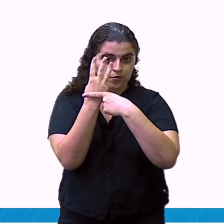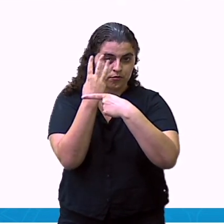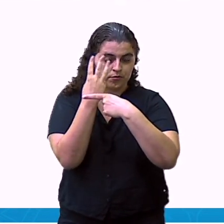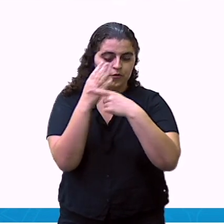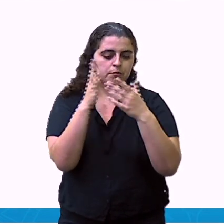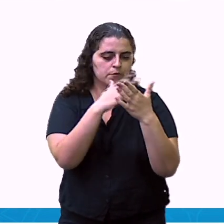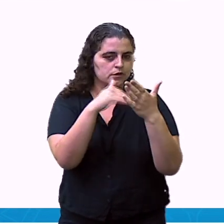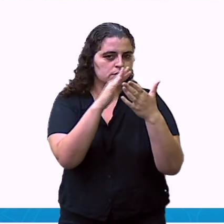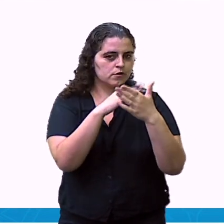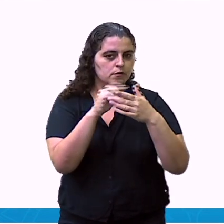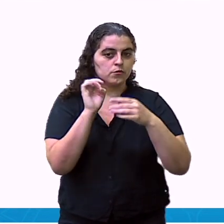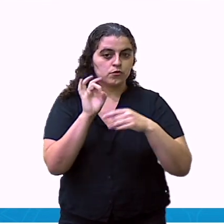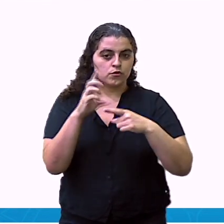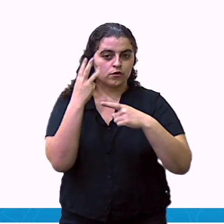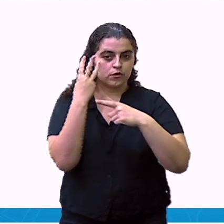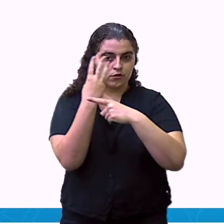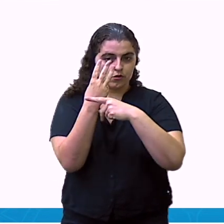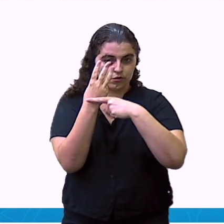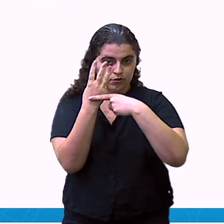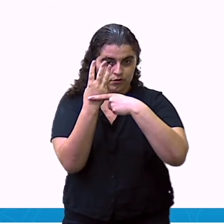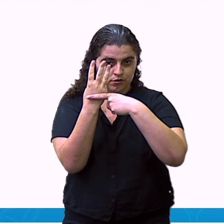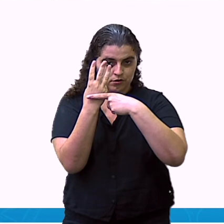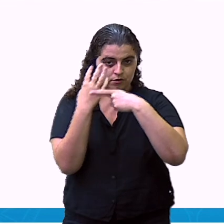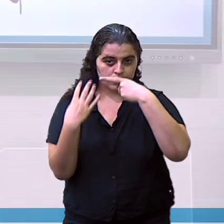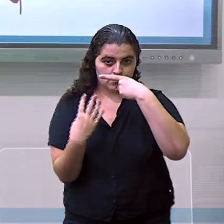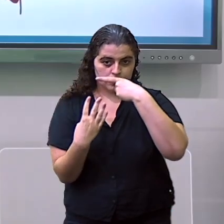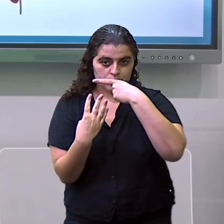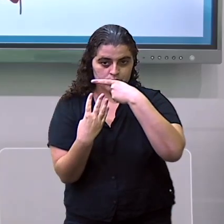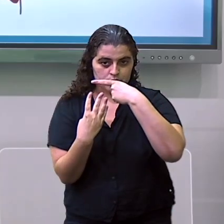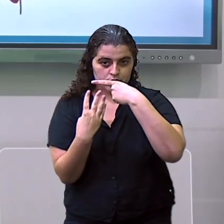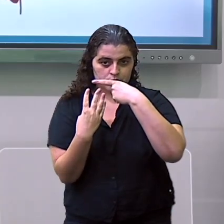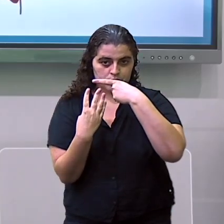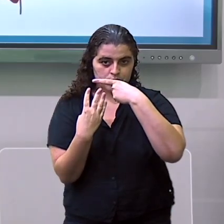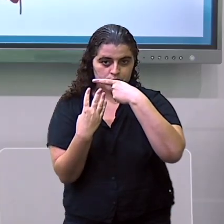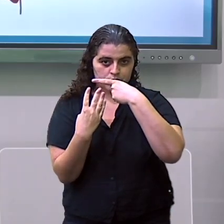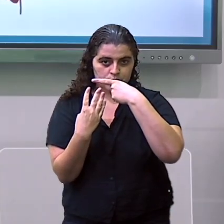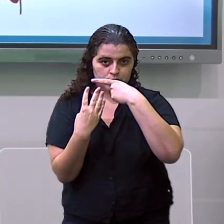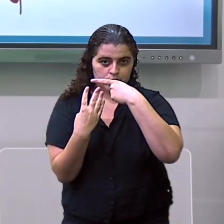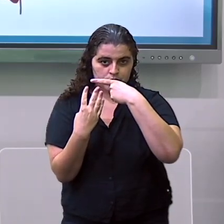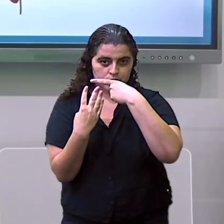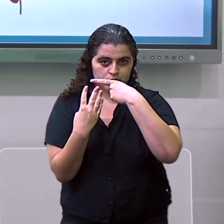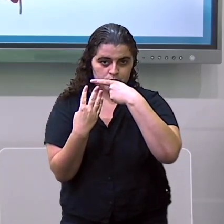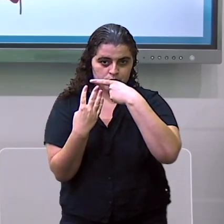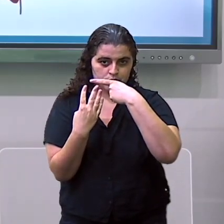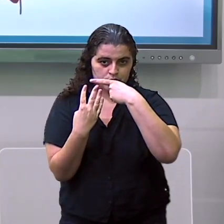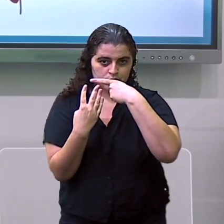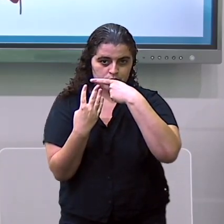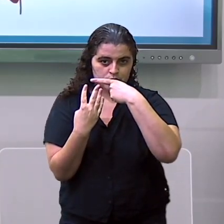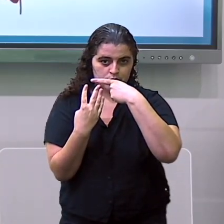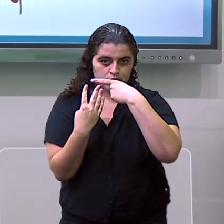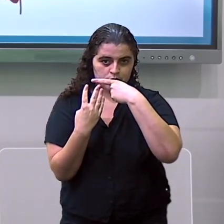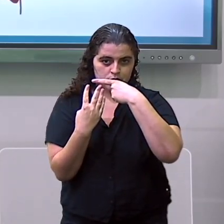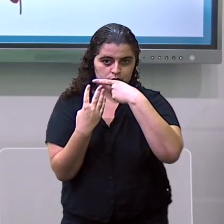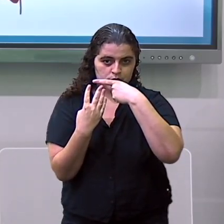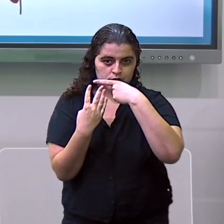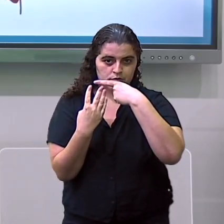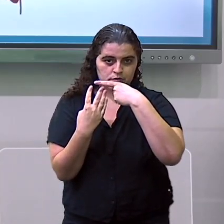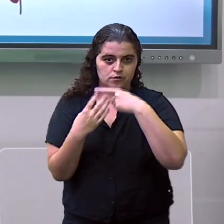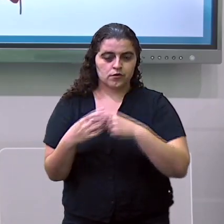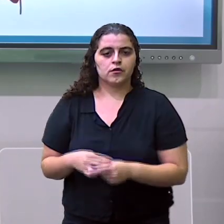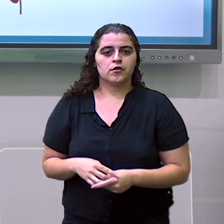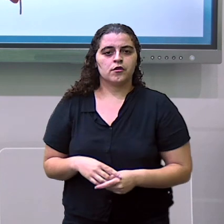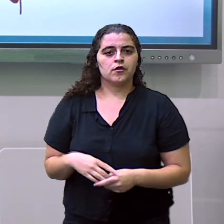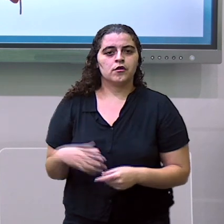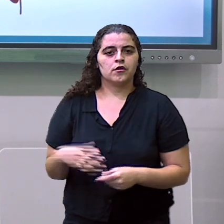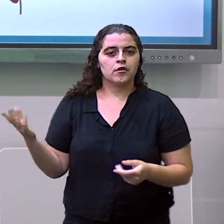seja, pintamos 3 partes. E fazemos a leitura desta fração e desenho 3/4.